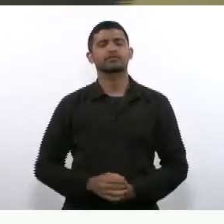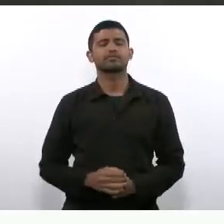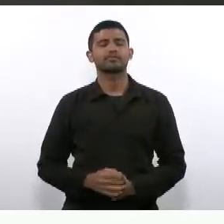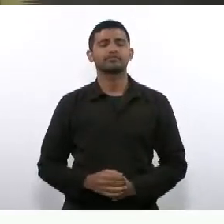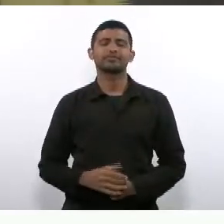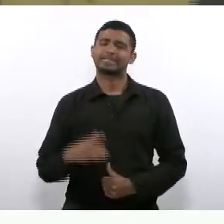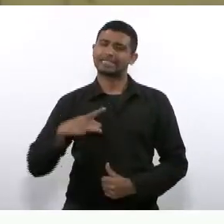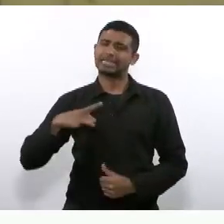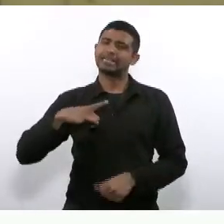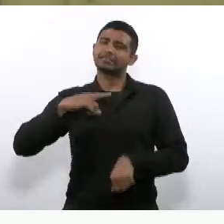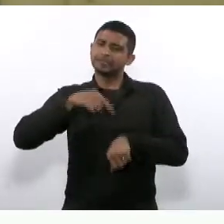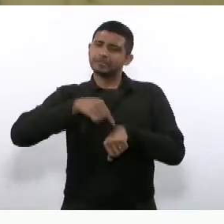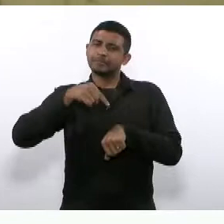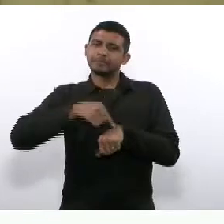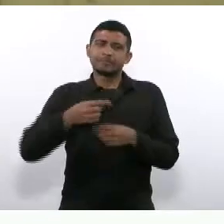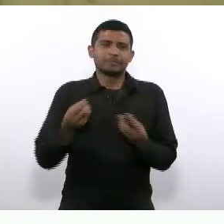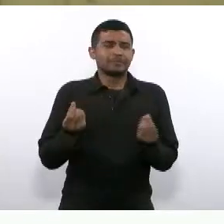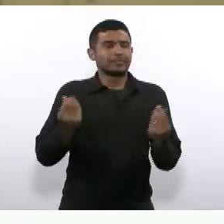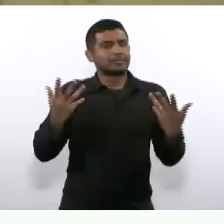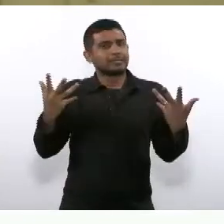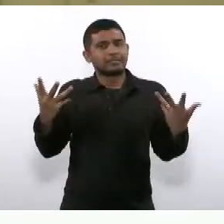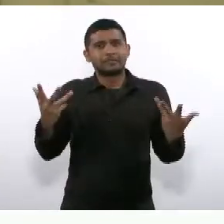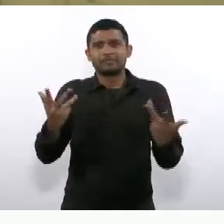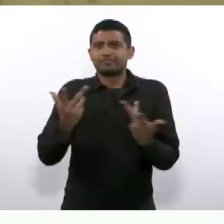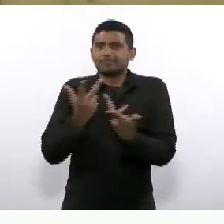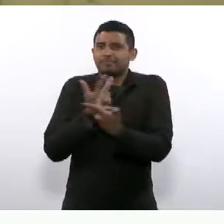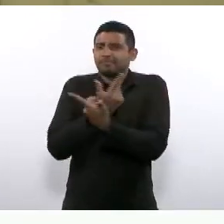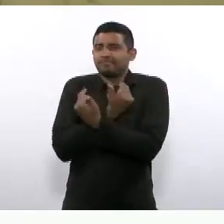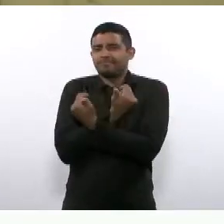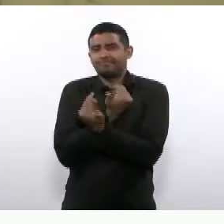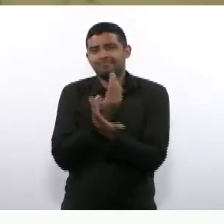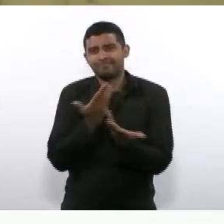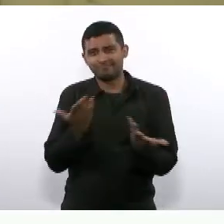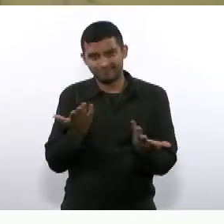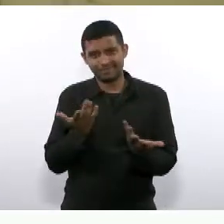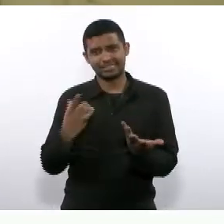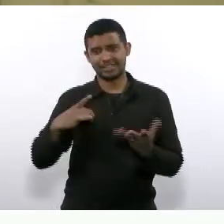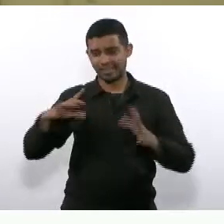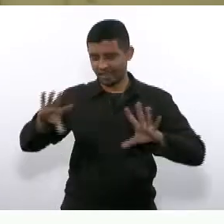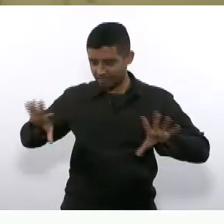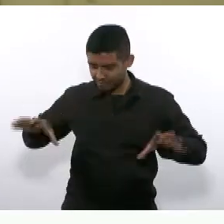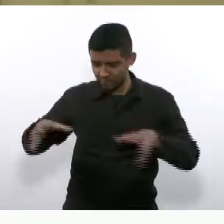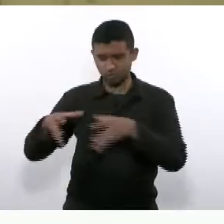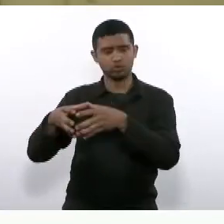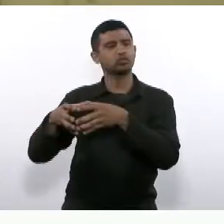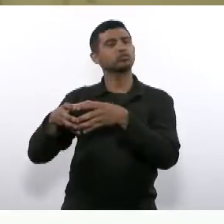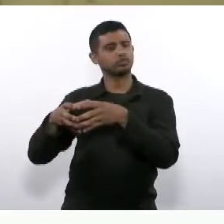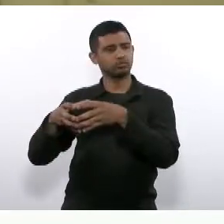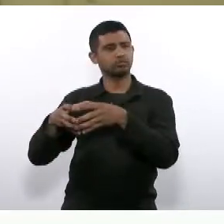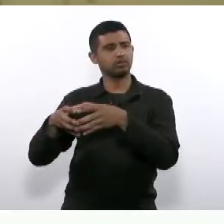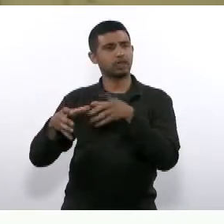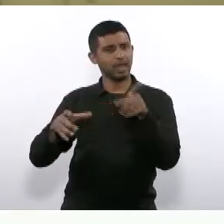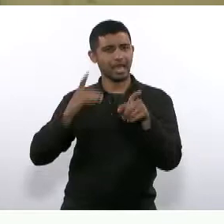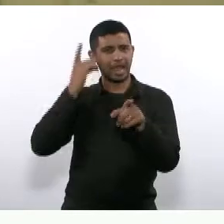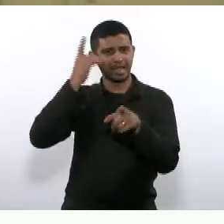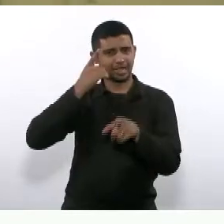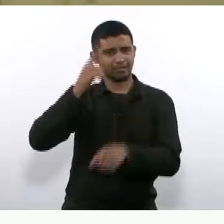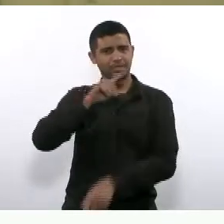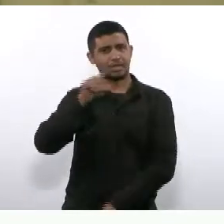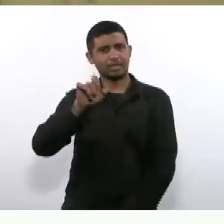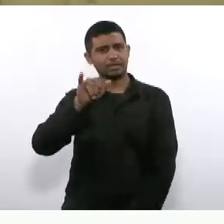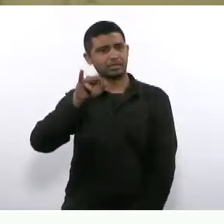houveram momentos incríveis, né, como aqueles em que recebemos o grupo trazido pela deputada